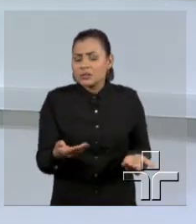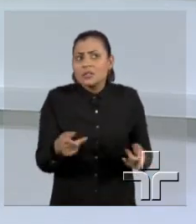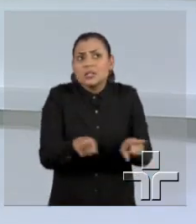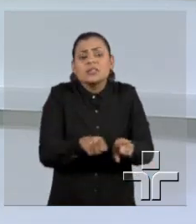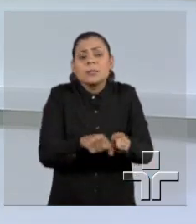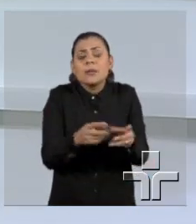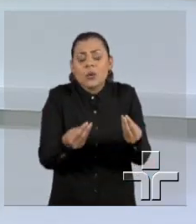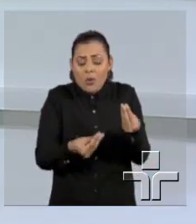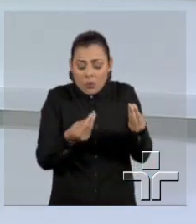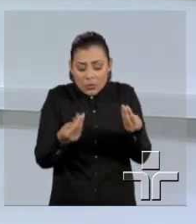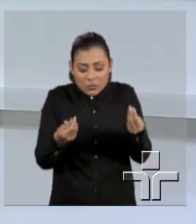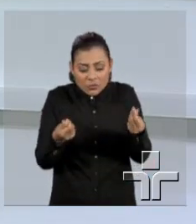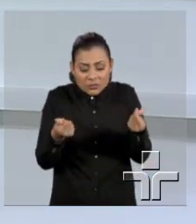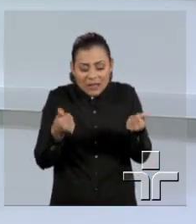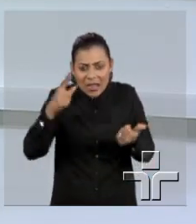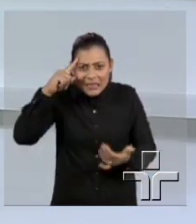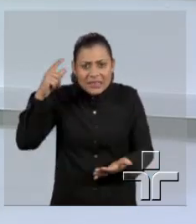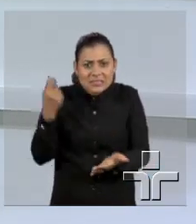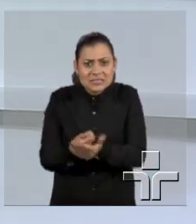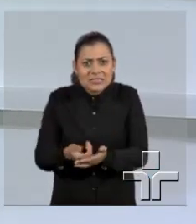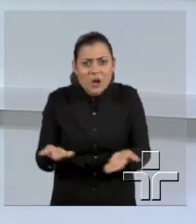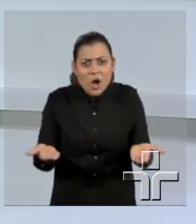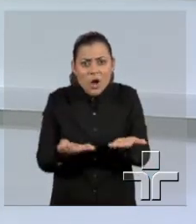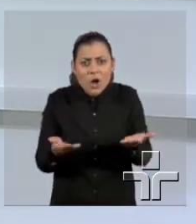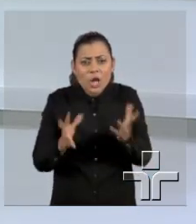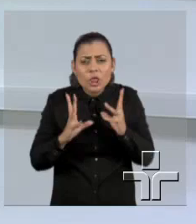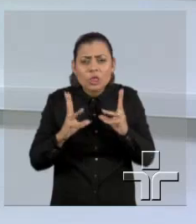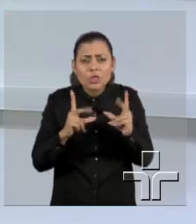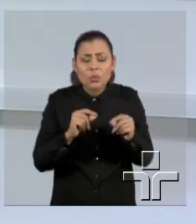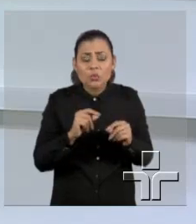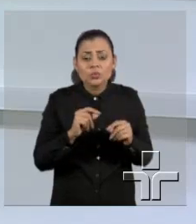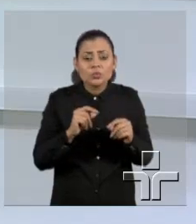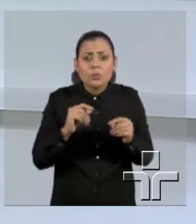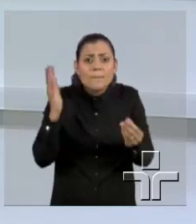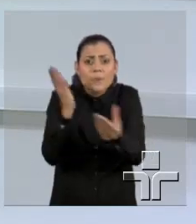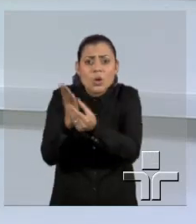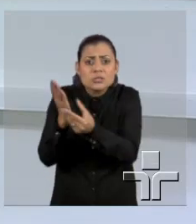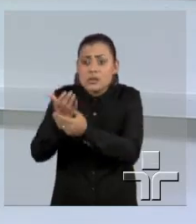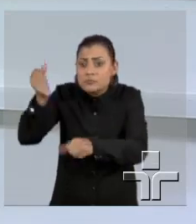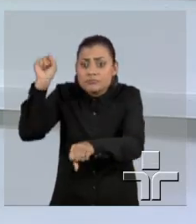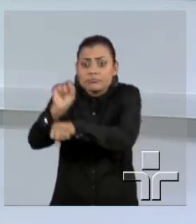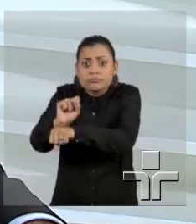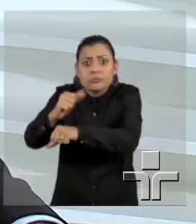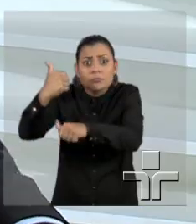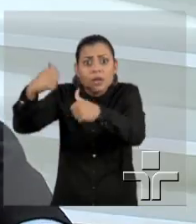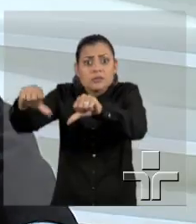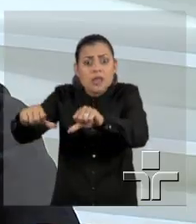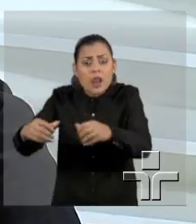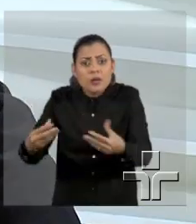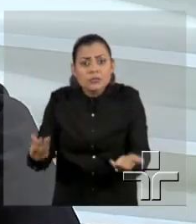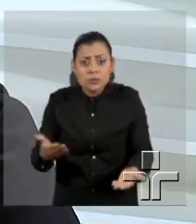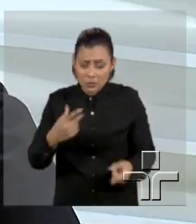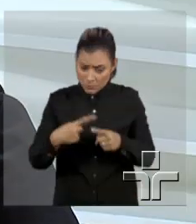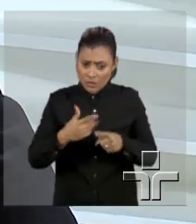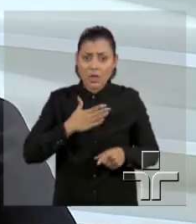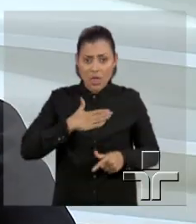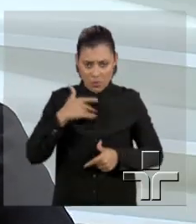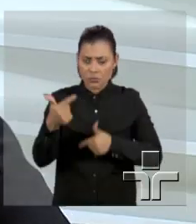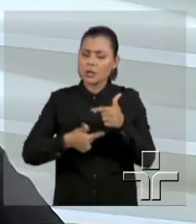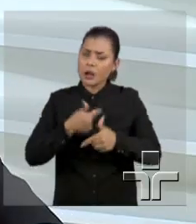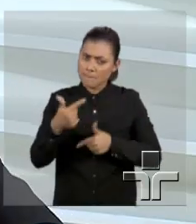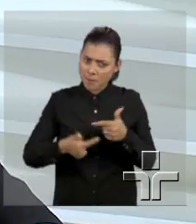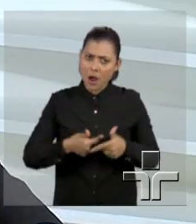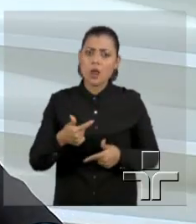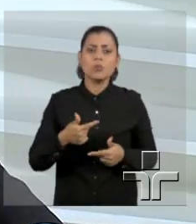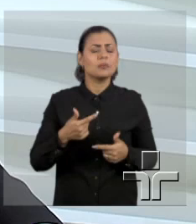essa extensão da decisão para todos os casos que estão em andamento, porque eu tenho atuação